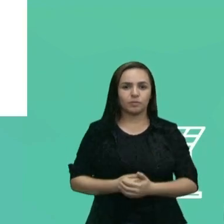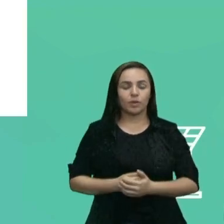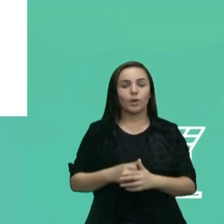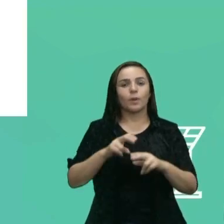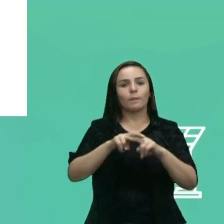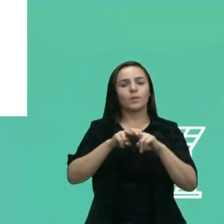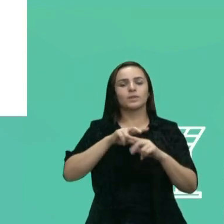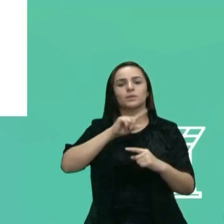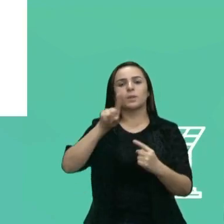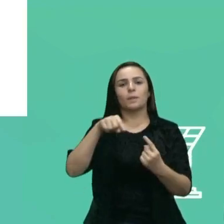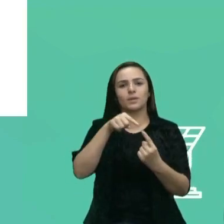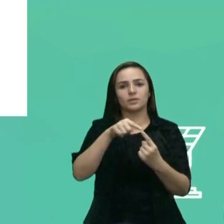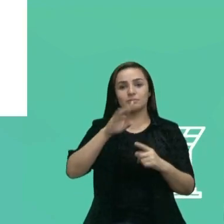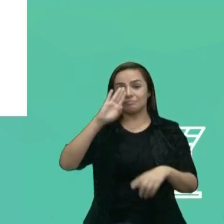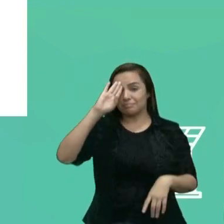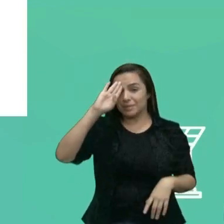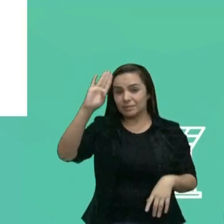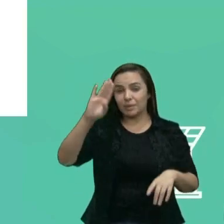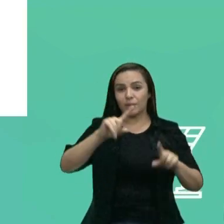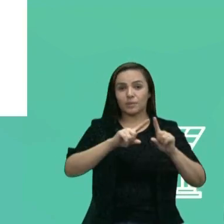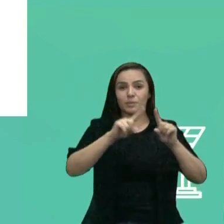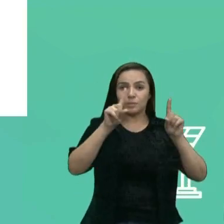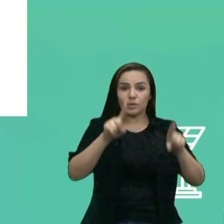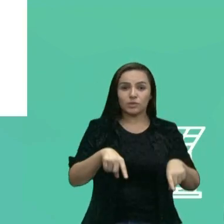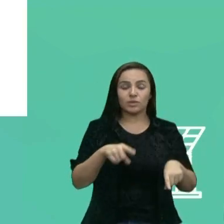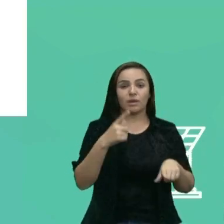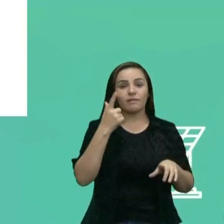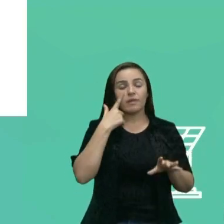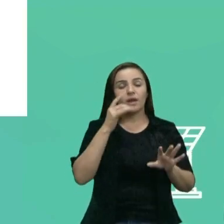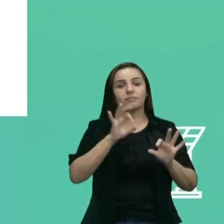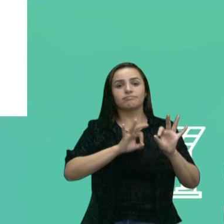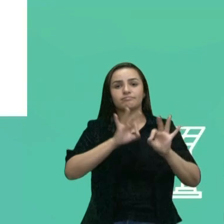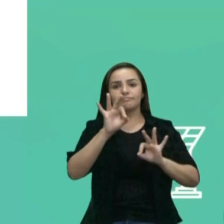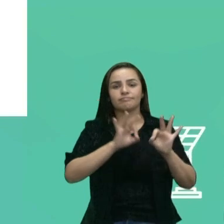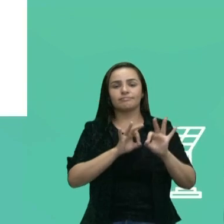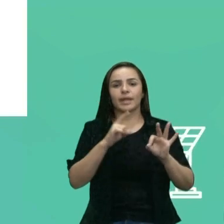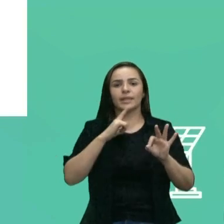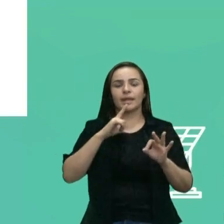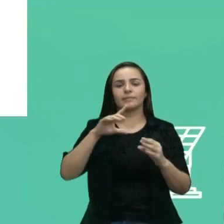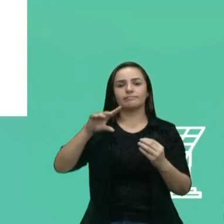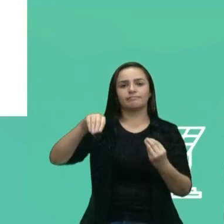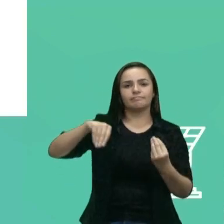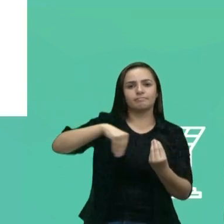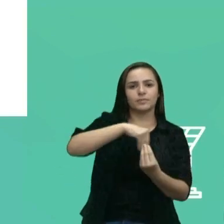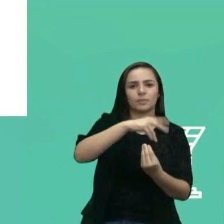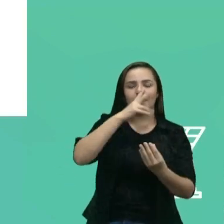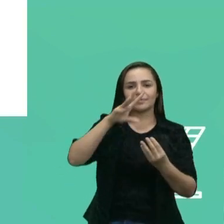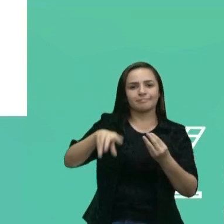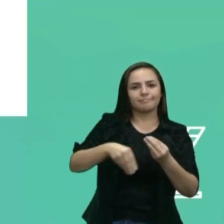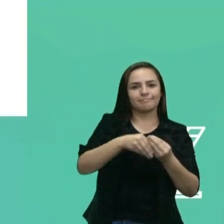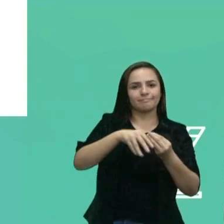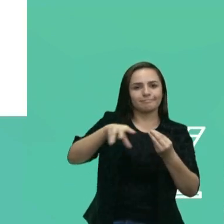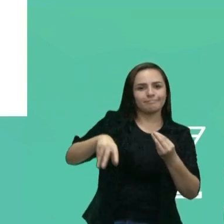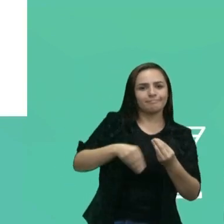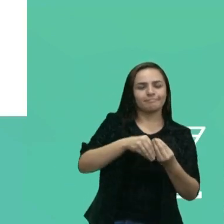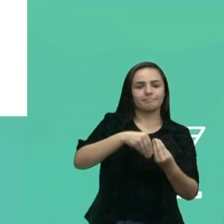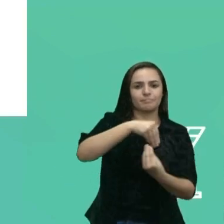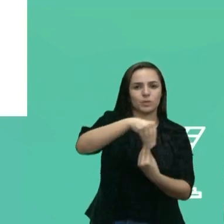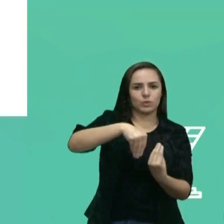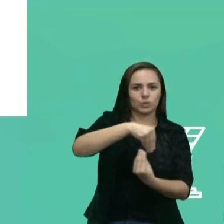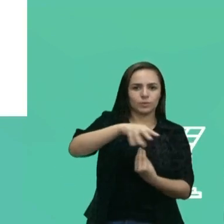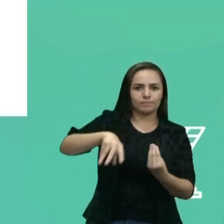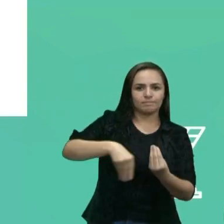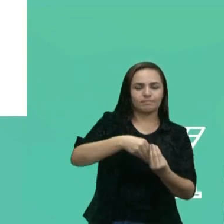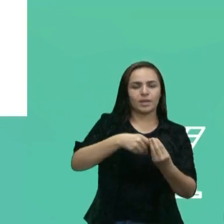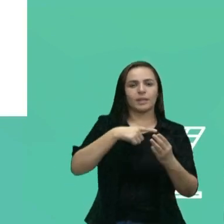objetivo principal do projeto é formular compósitos, ou seja, adicionar outros elementos que possam melhorar essas